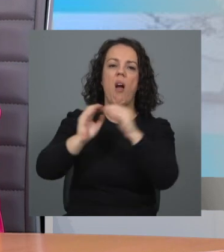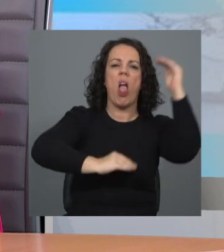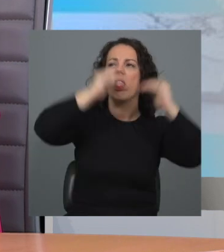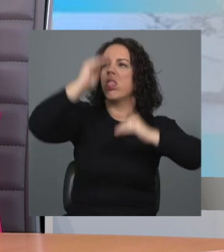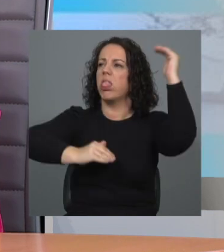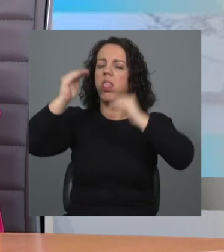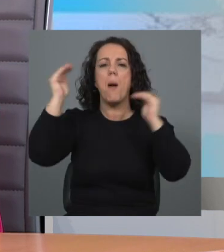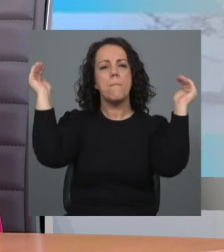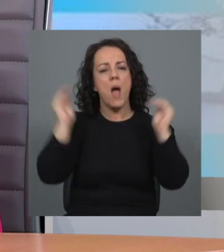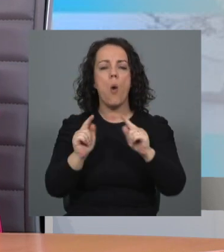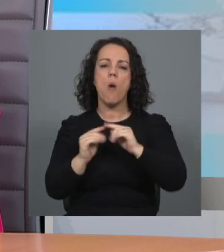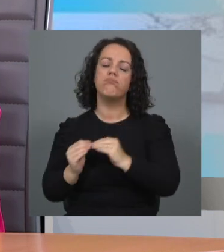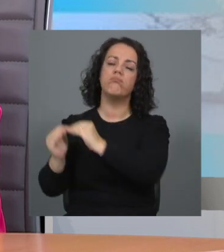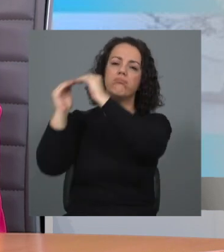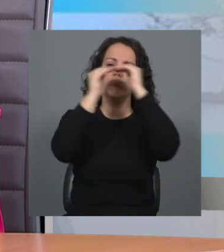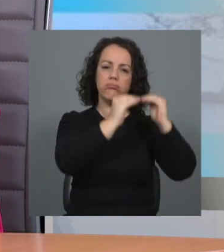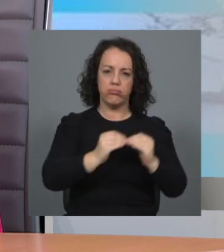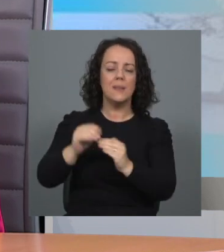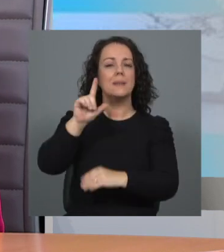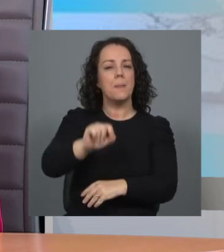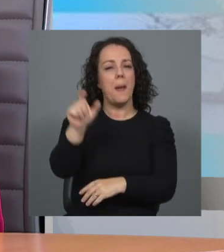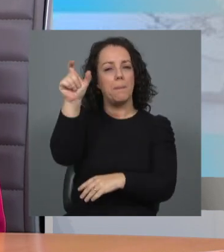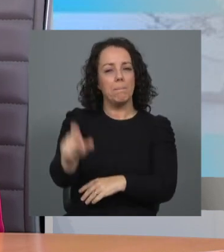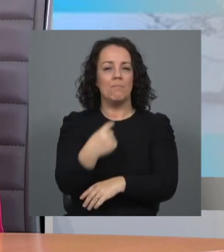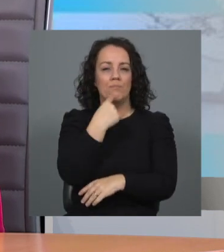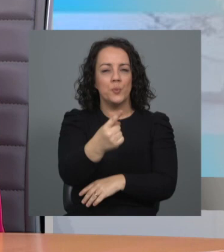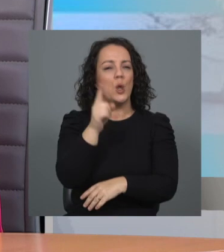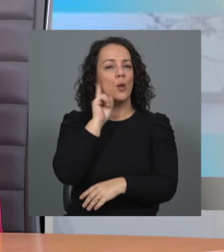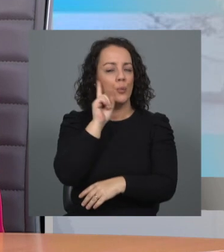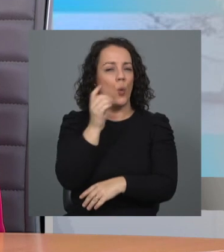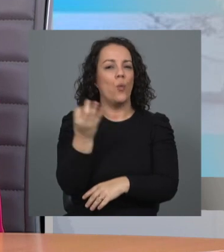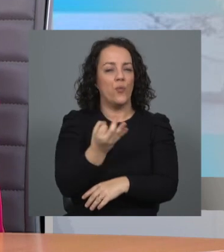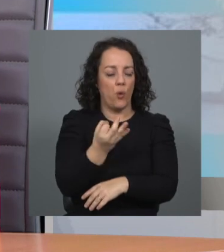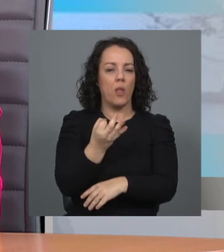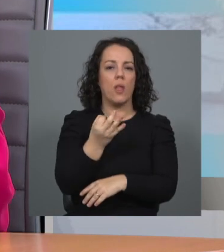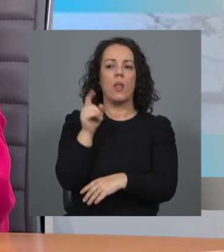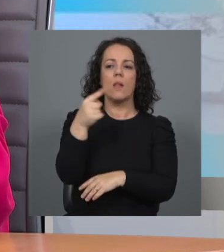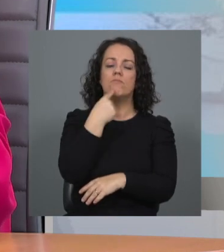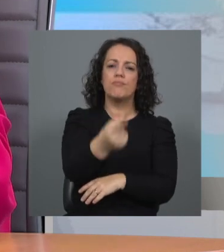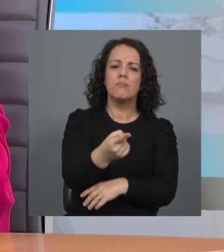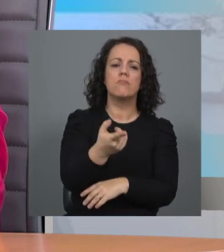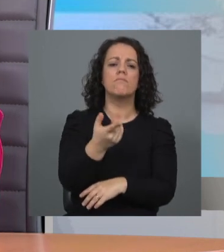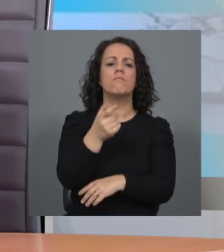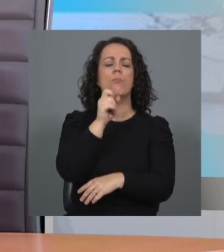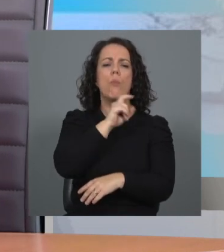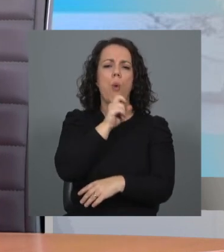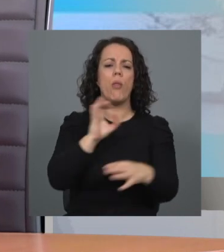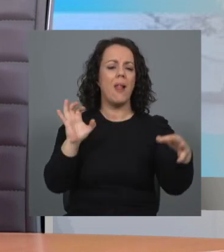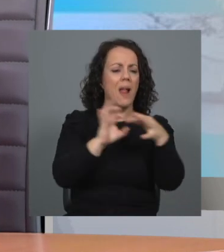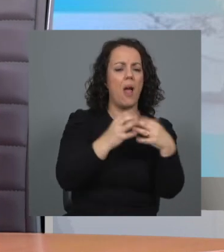e isso ele também achei muito importante ele ter salientado, que seja na recuperação da vida das